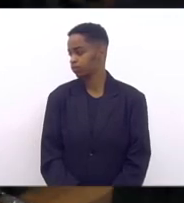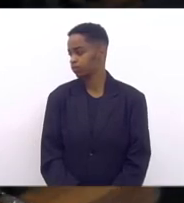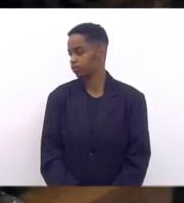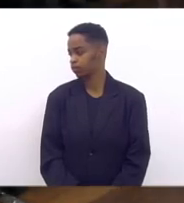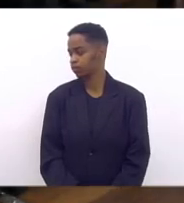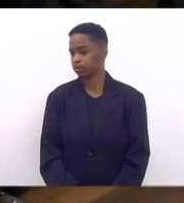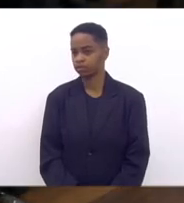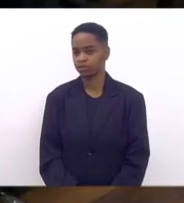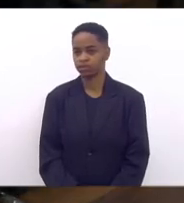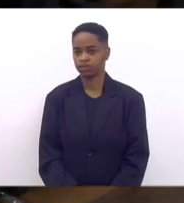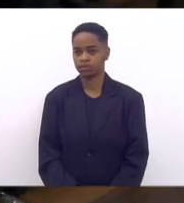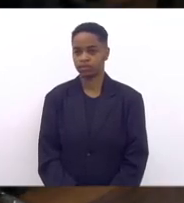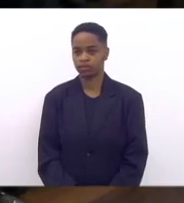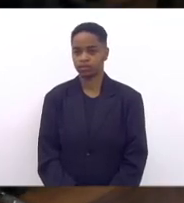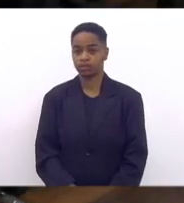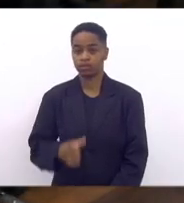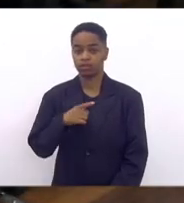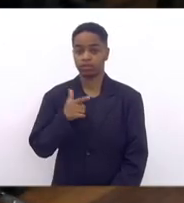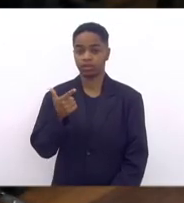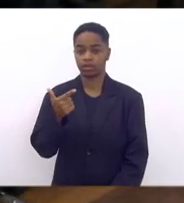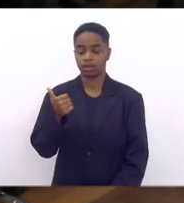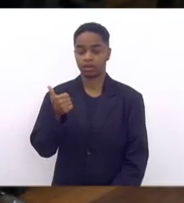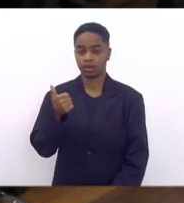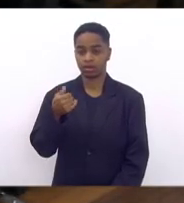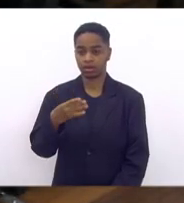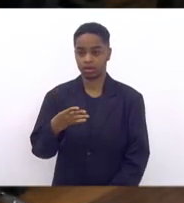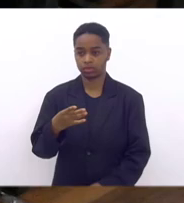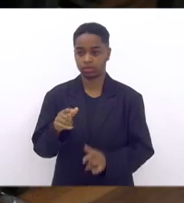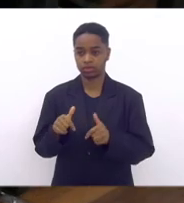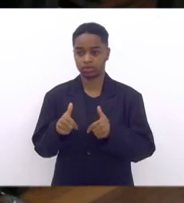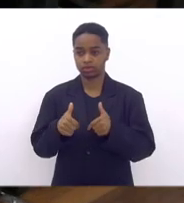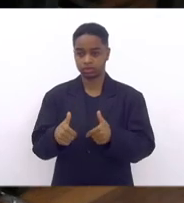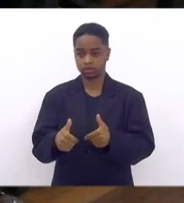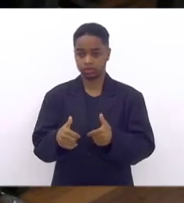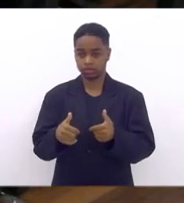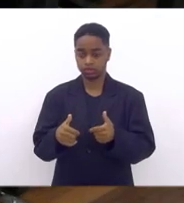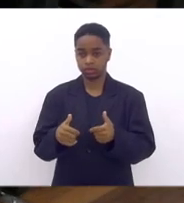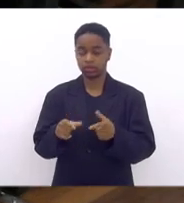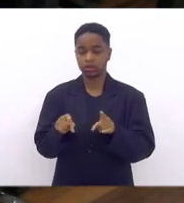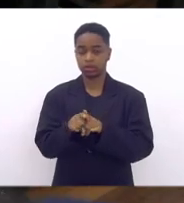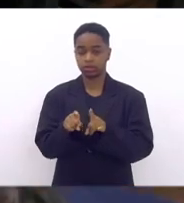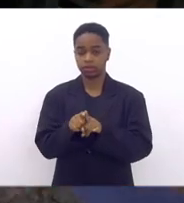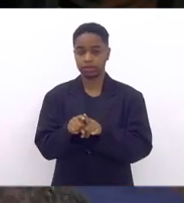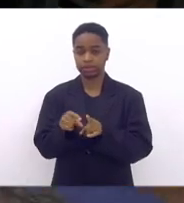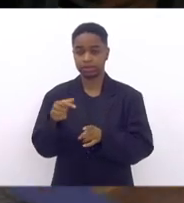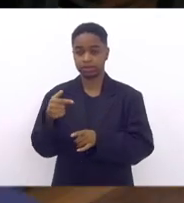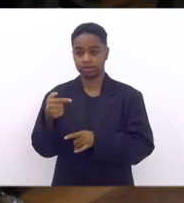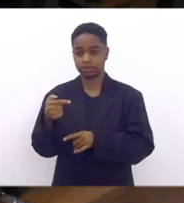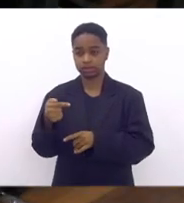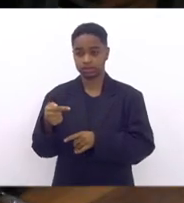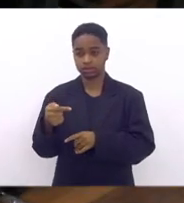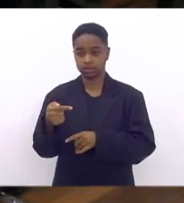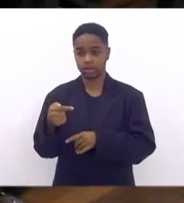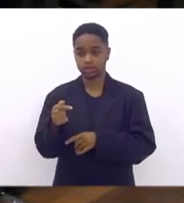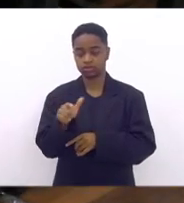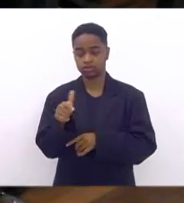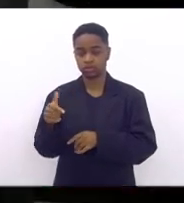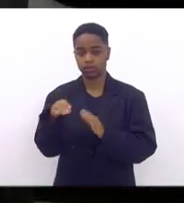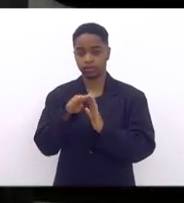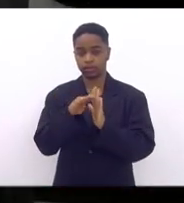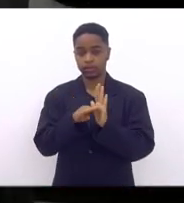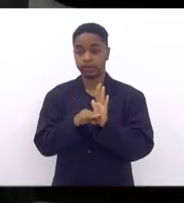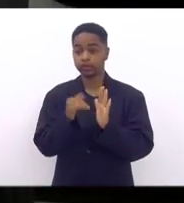tem fizemos 14 operações do programa de olho no mar e fizemos mais sete operações do Ágata me diz o o o e